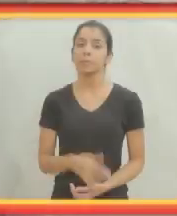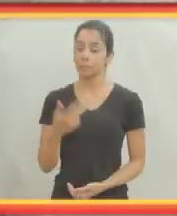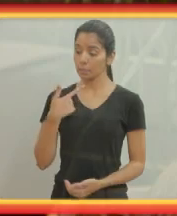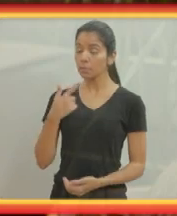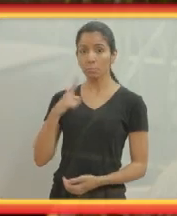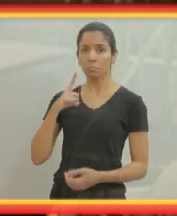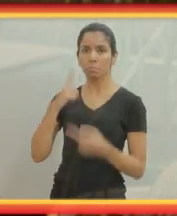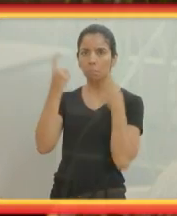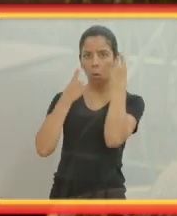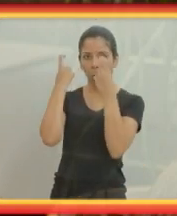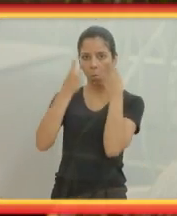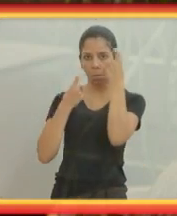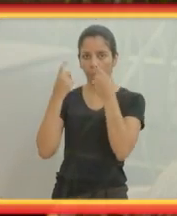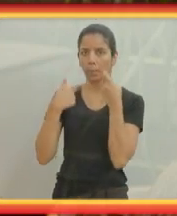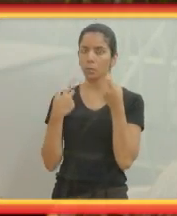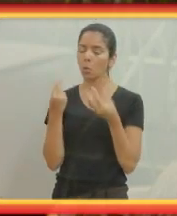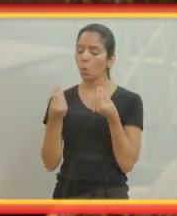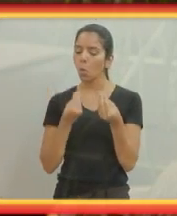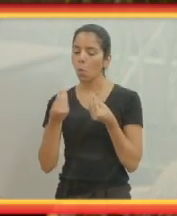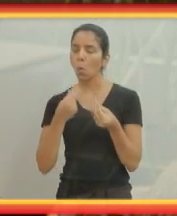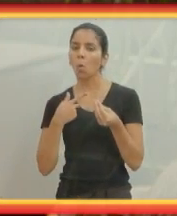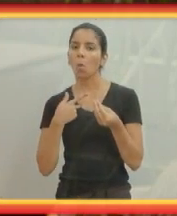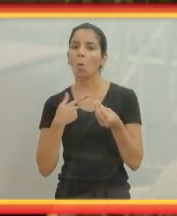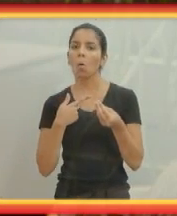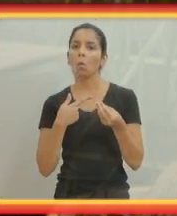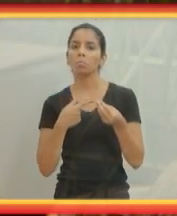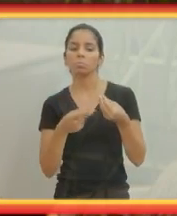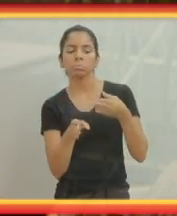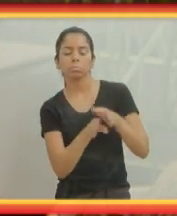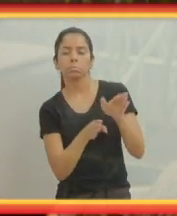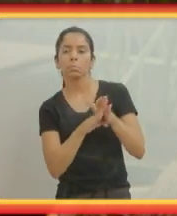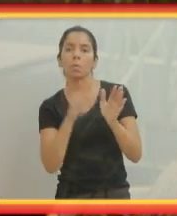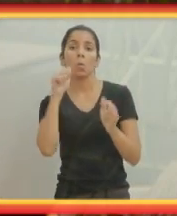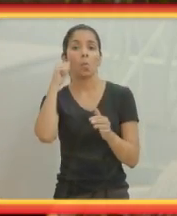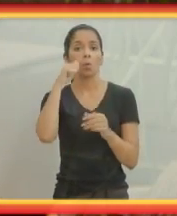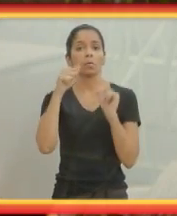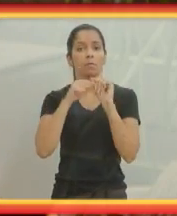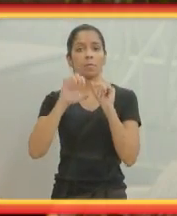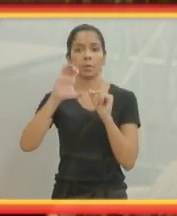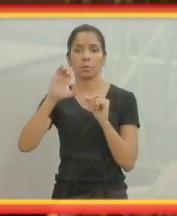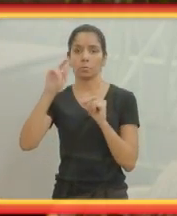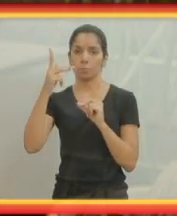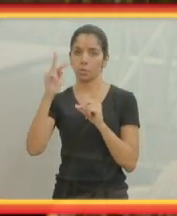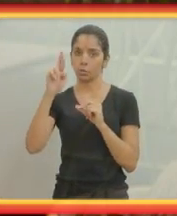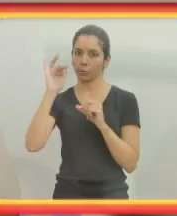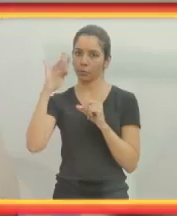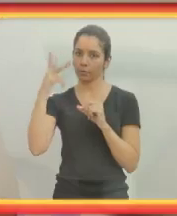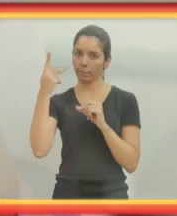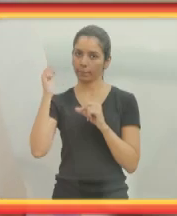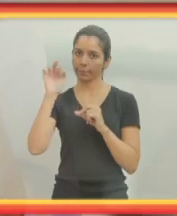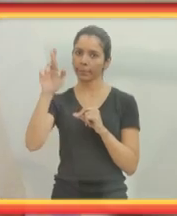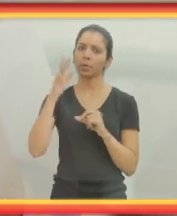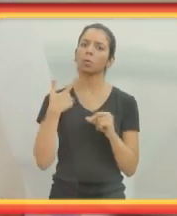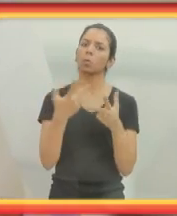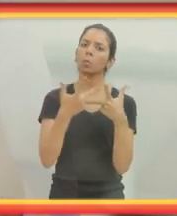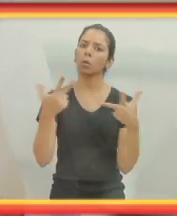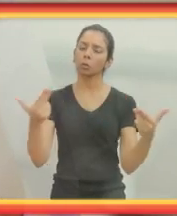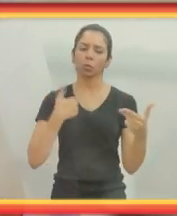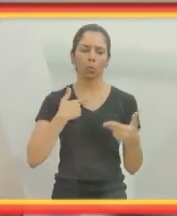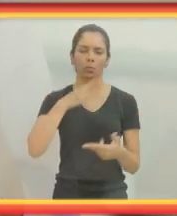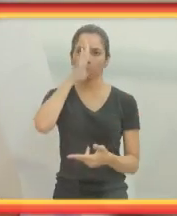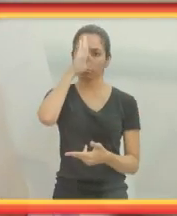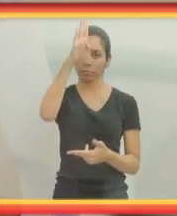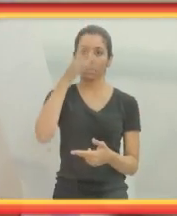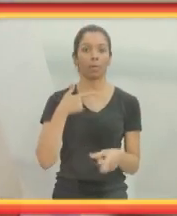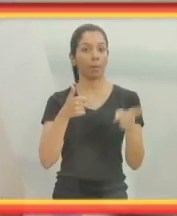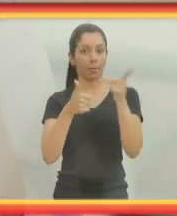Eu tive uma preocupação muito grande de dirigir o ator que faz o Christopher com algumas coisas muito